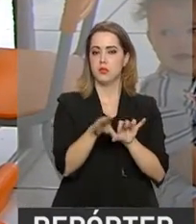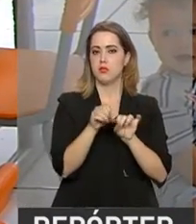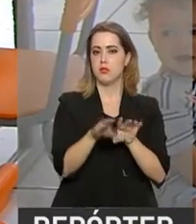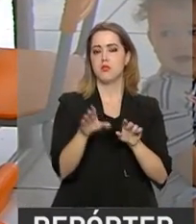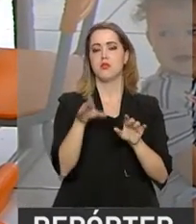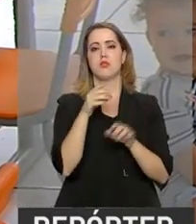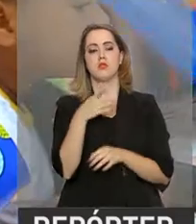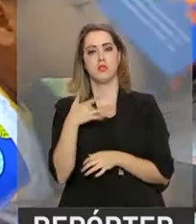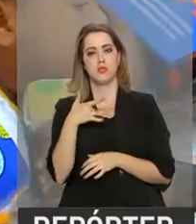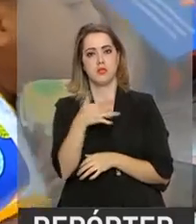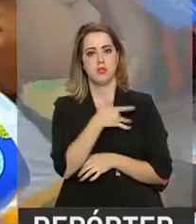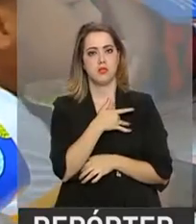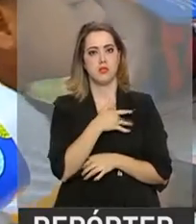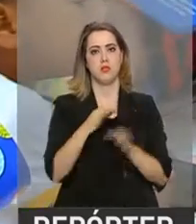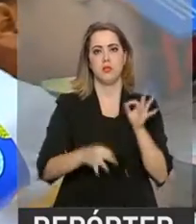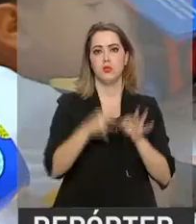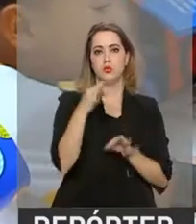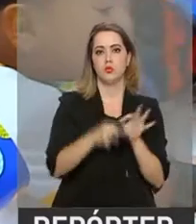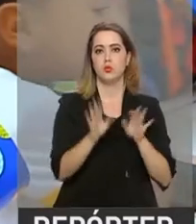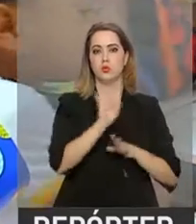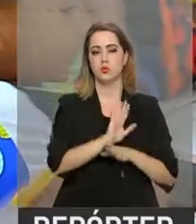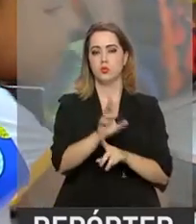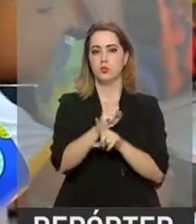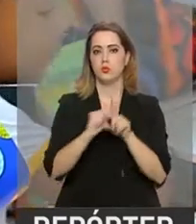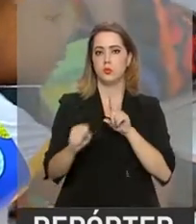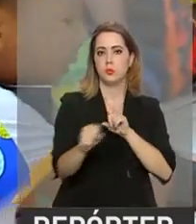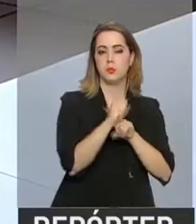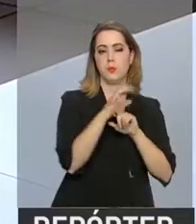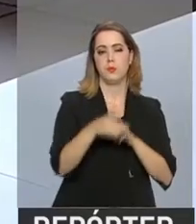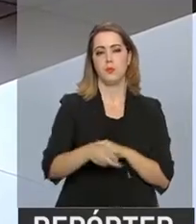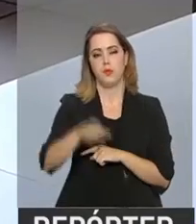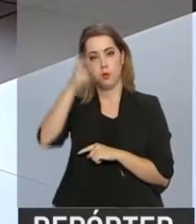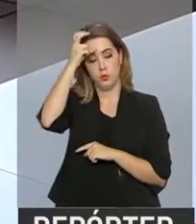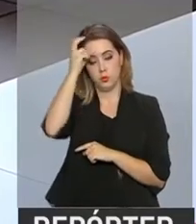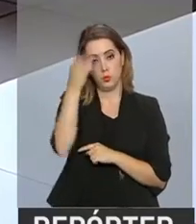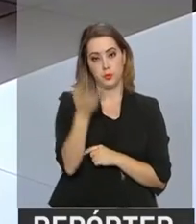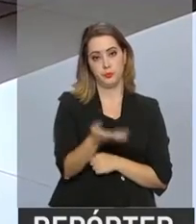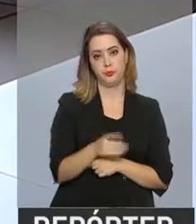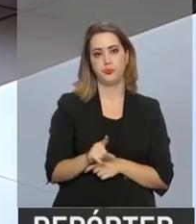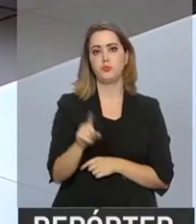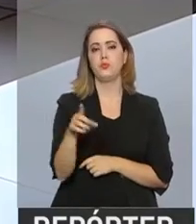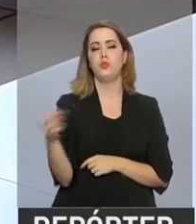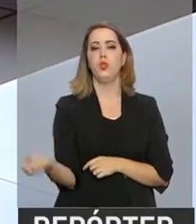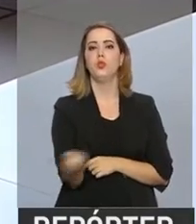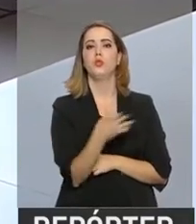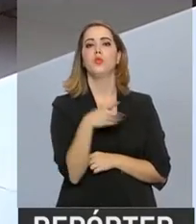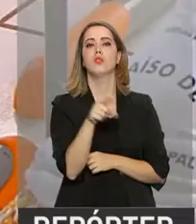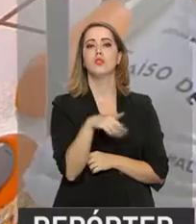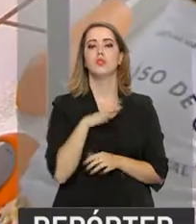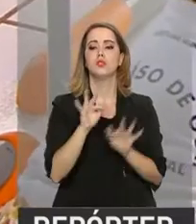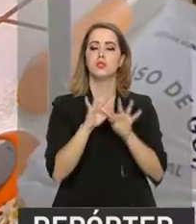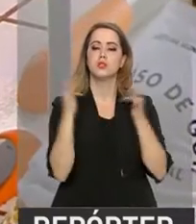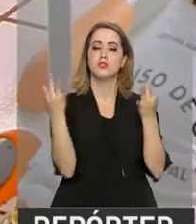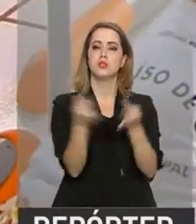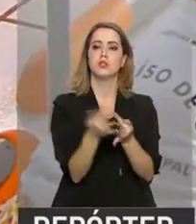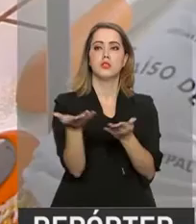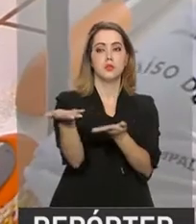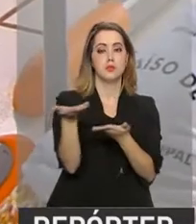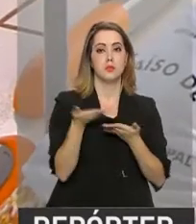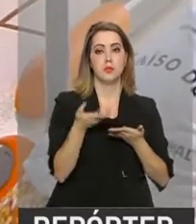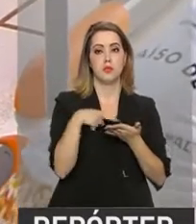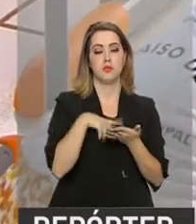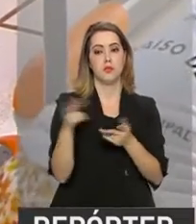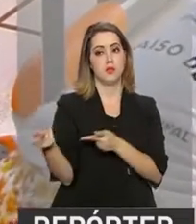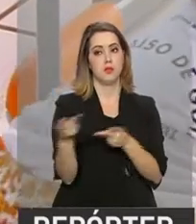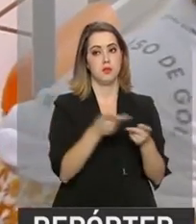saúde, justiça, assistência social e cultura. Uma das grandes novidades é que essas famílias vão receber visitas